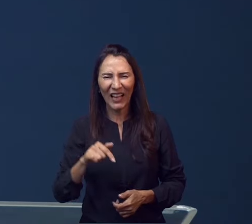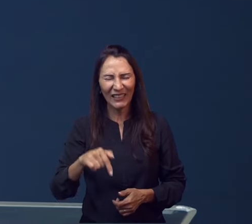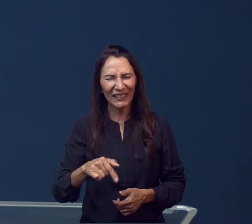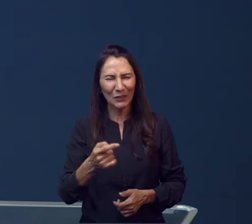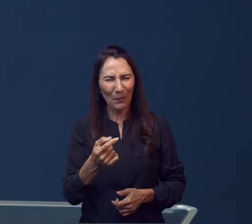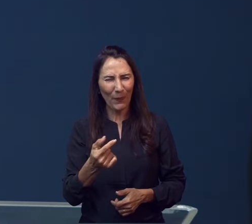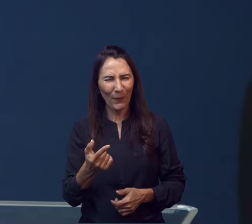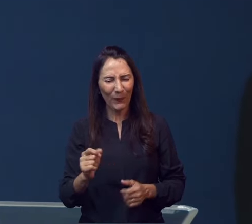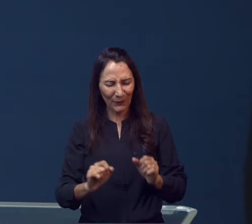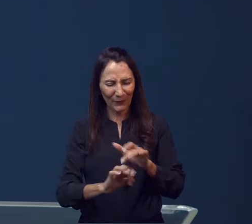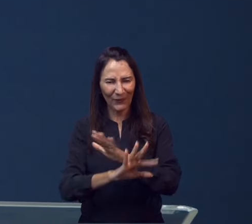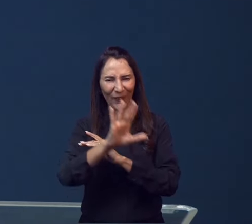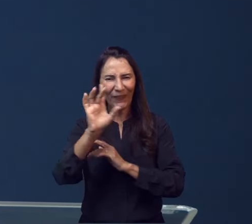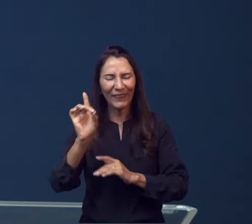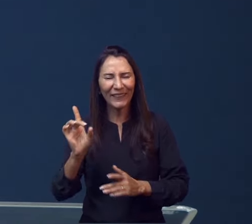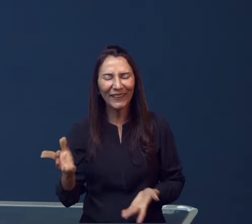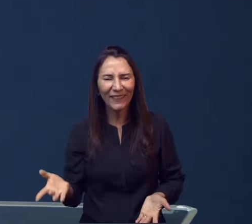hoje